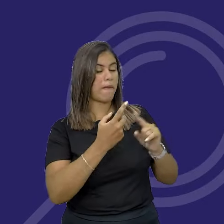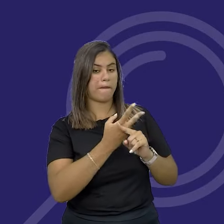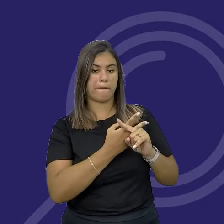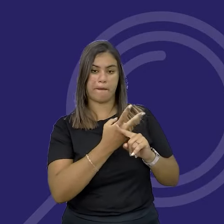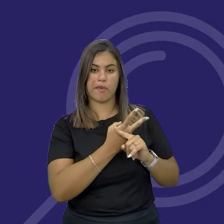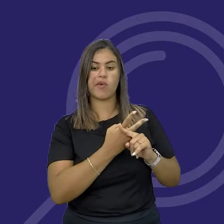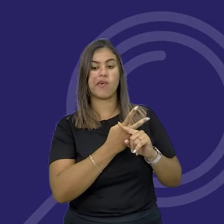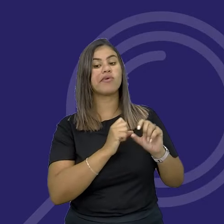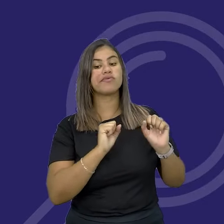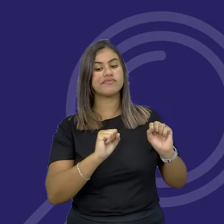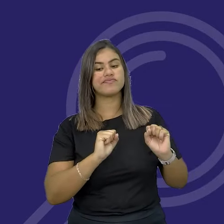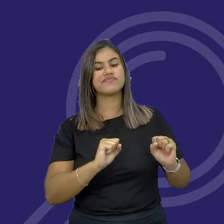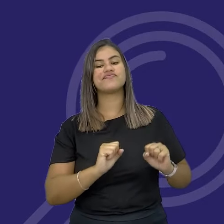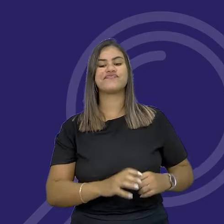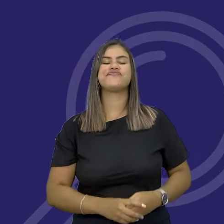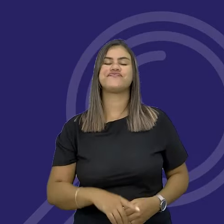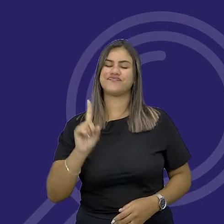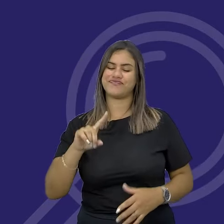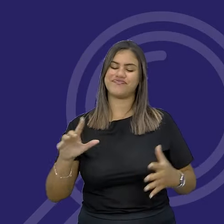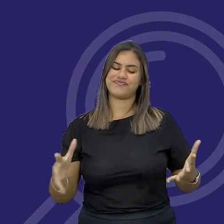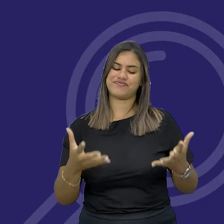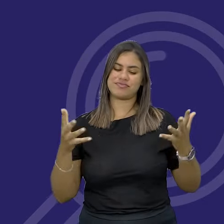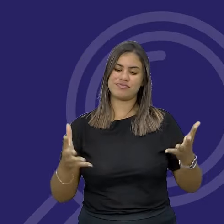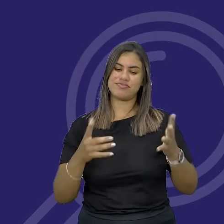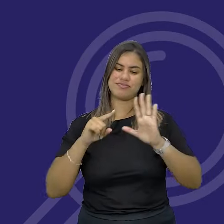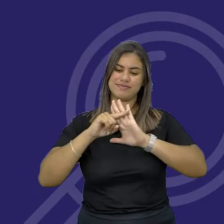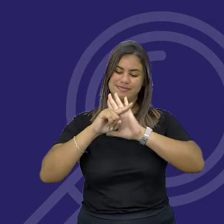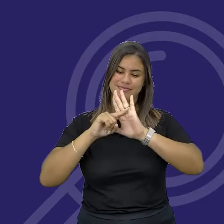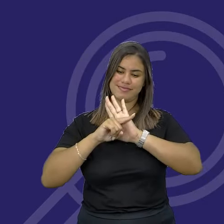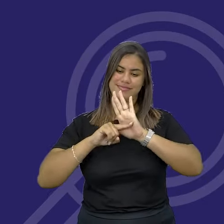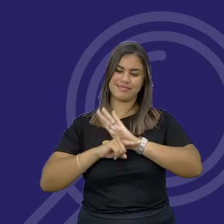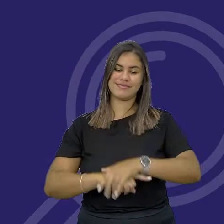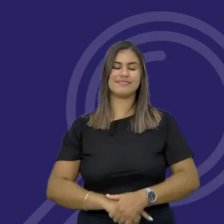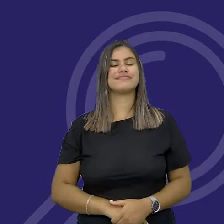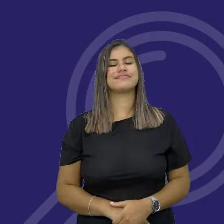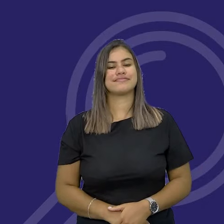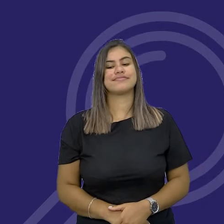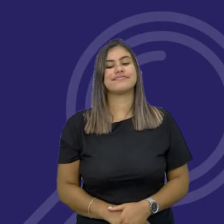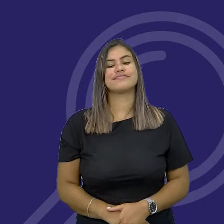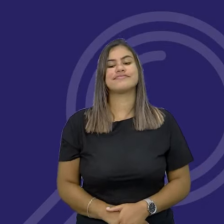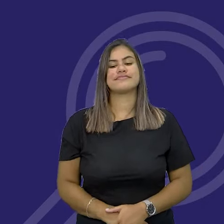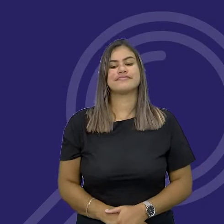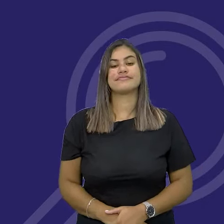É uma forma de incentivar a pesquisa. Bom,